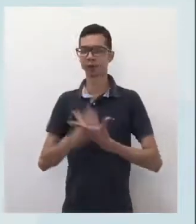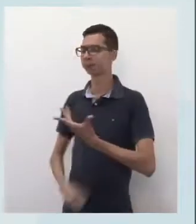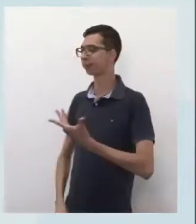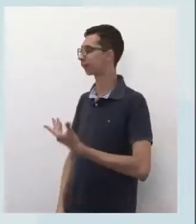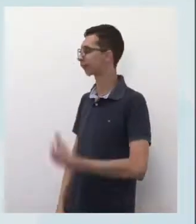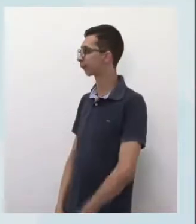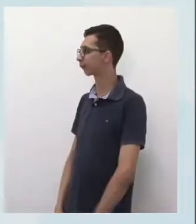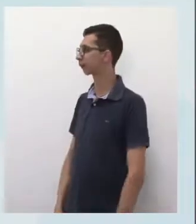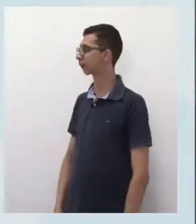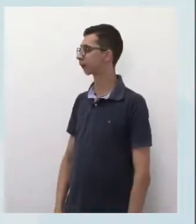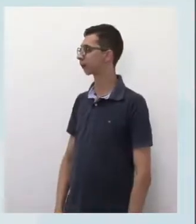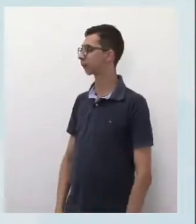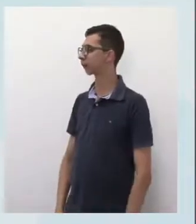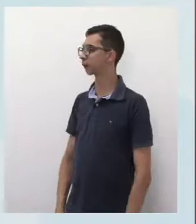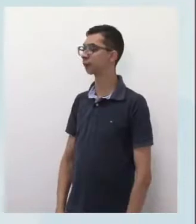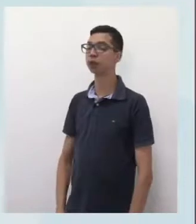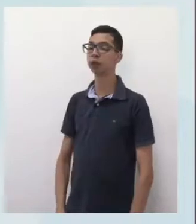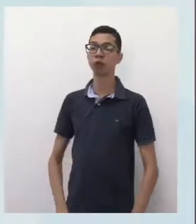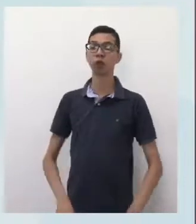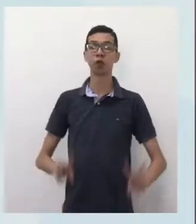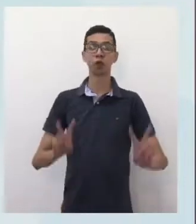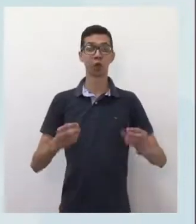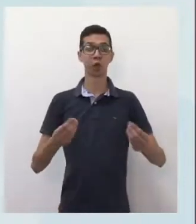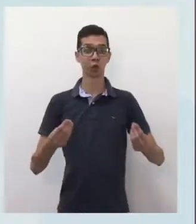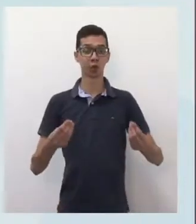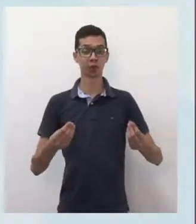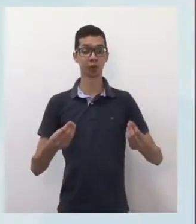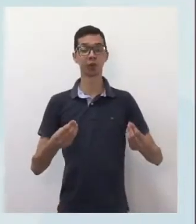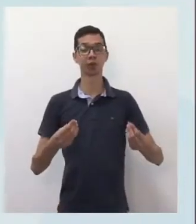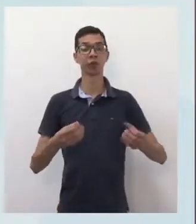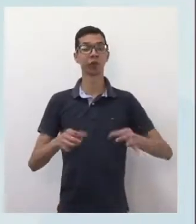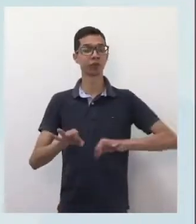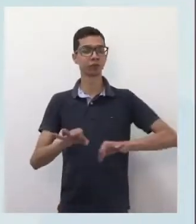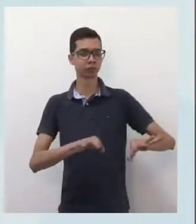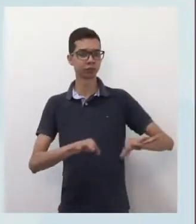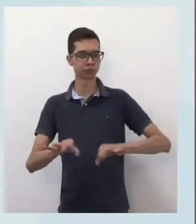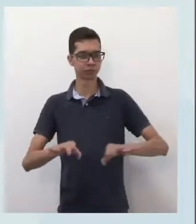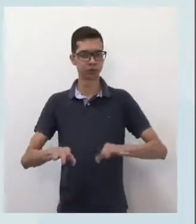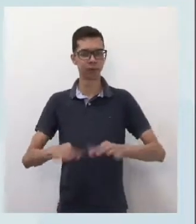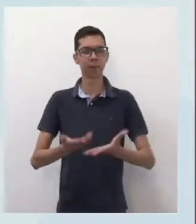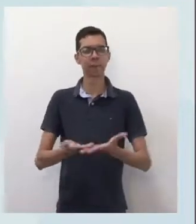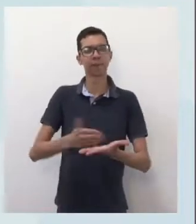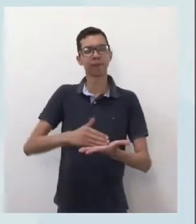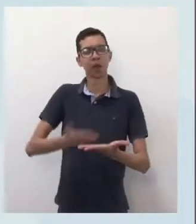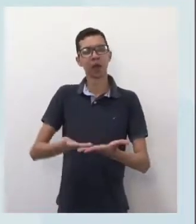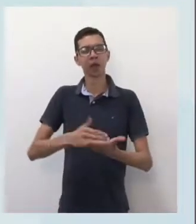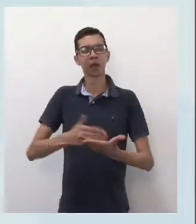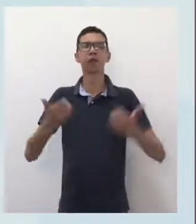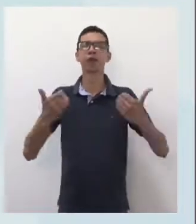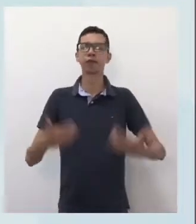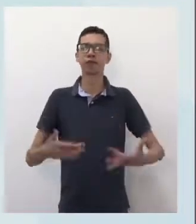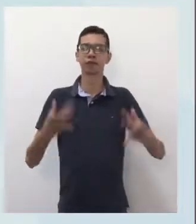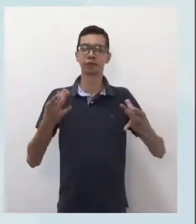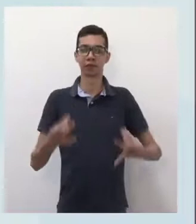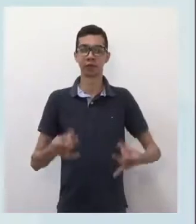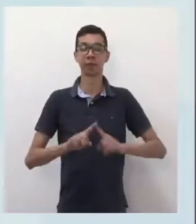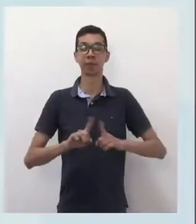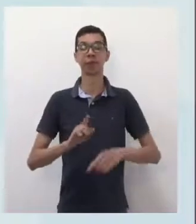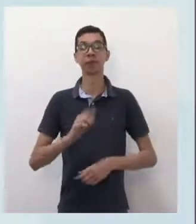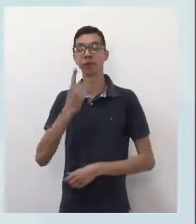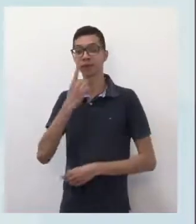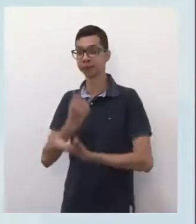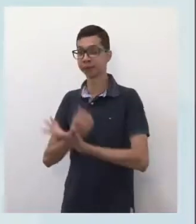no manual de instalação. Ele vai explicar para mim o que quer dizer isso aí. Mas aqui eu tenho aqui, ó,